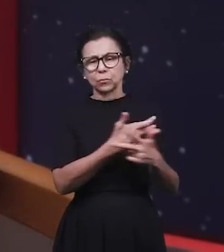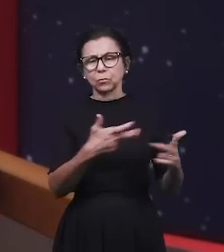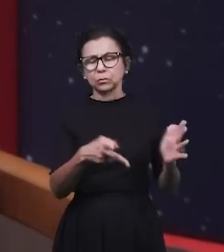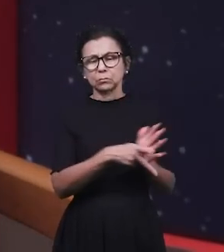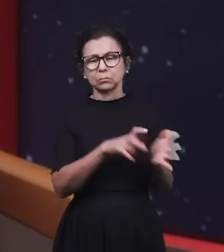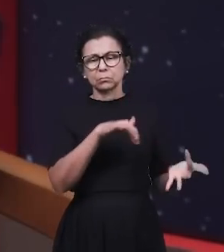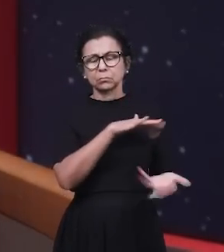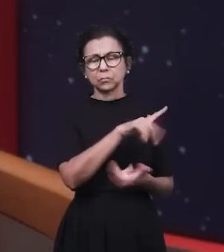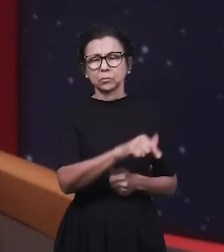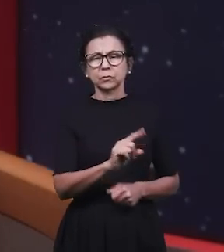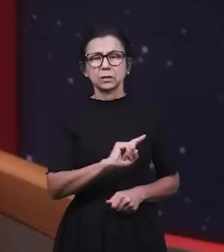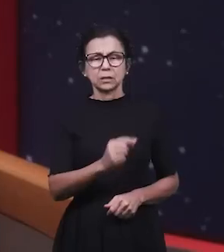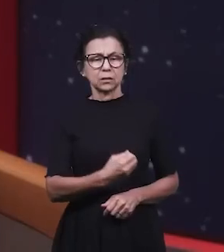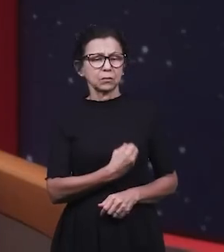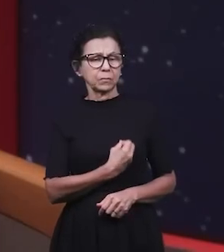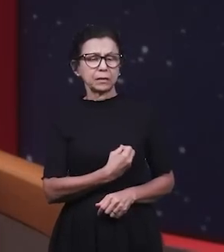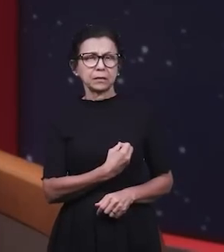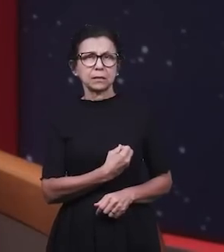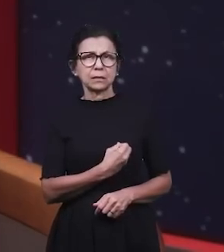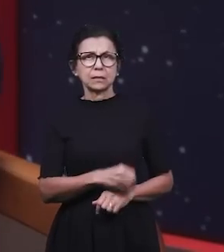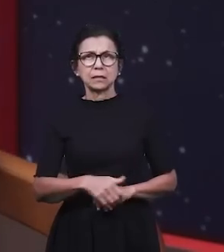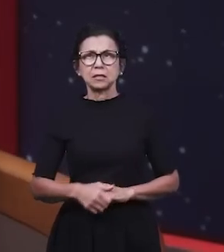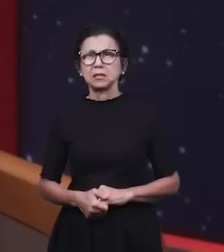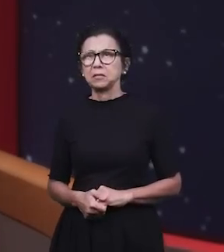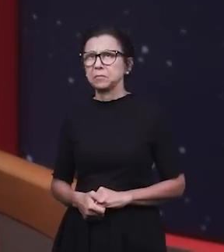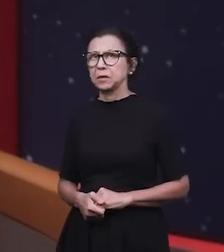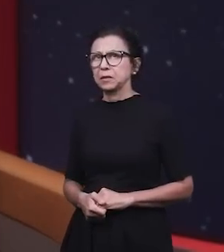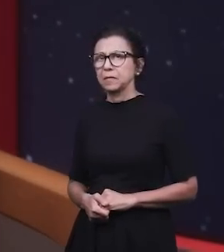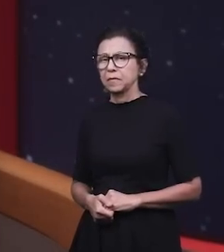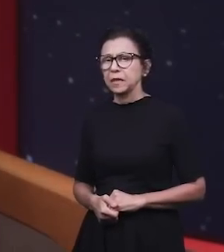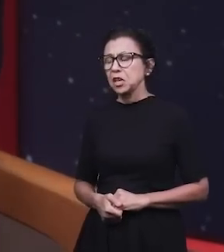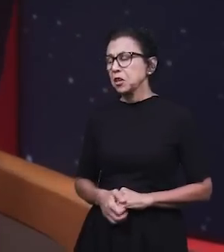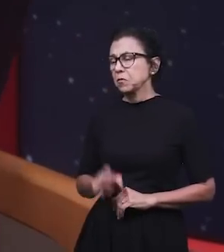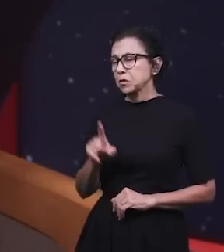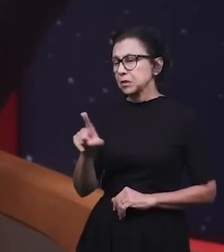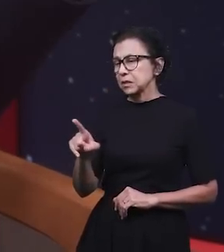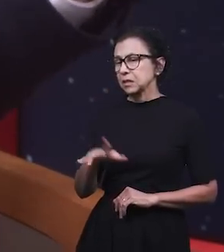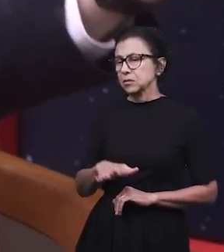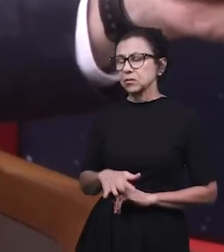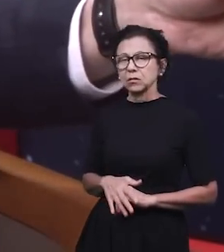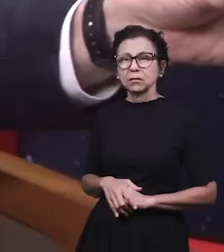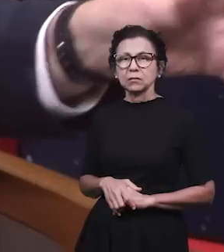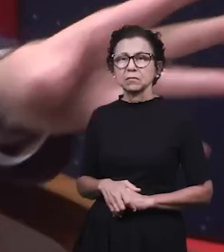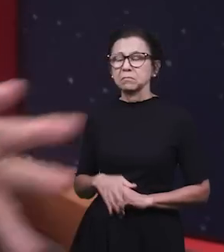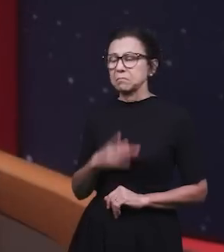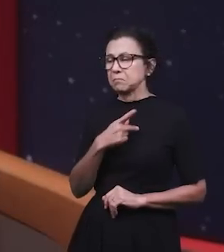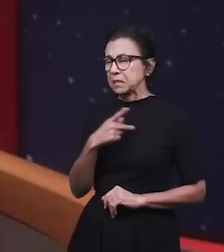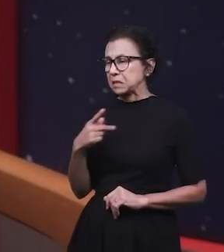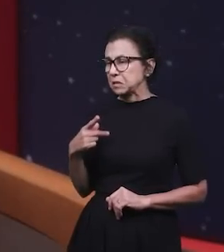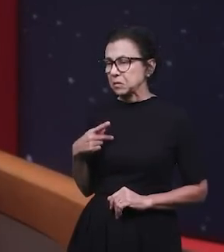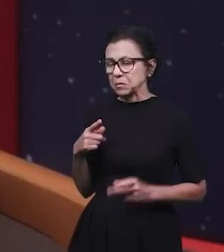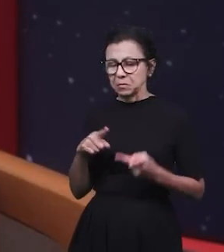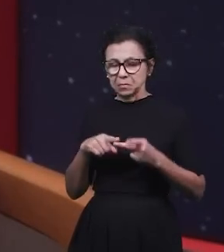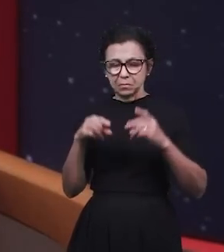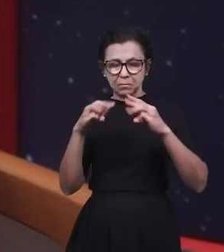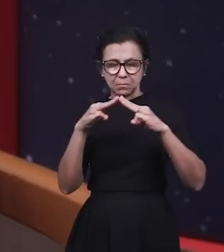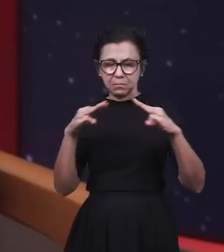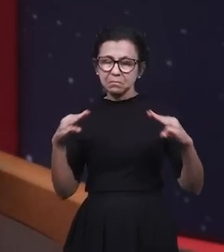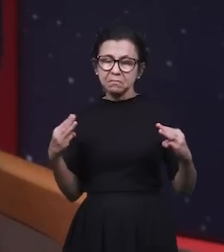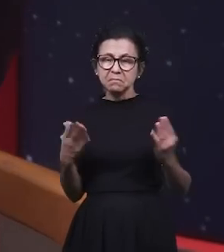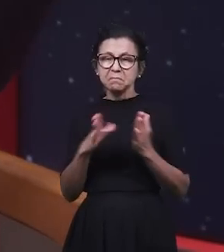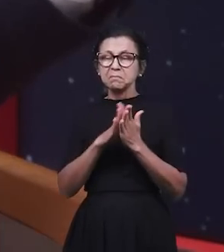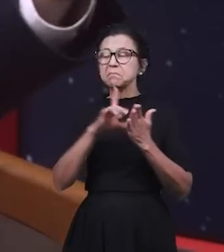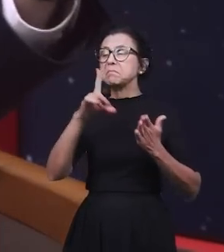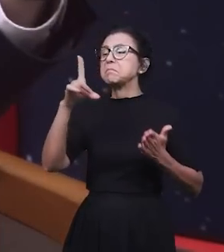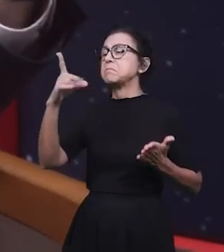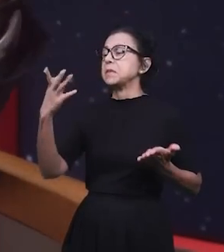isso, aquilo, você não participa de nada, você só quer saber de dar satisfação a pastor, e negócio de Manaim,